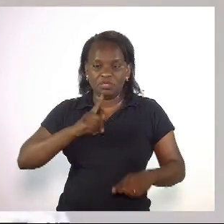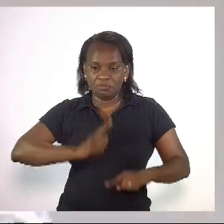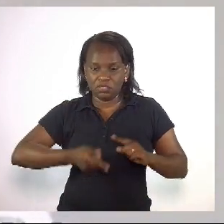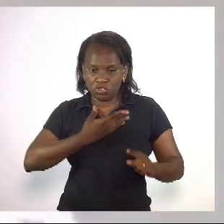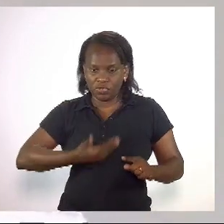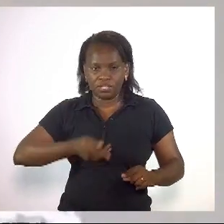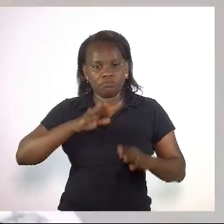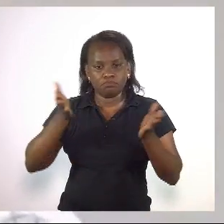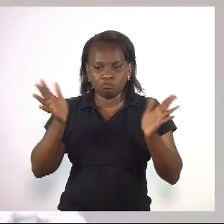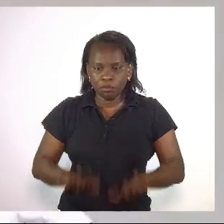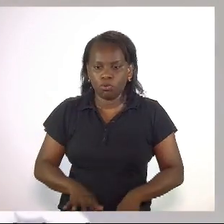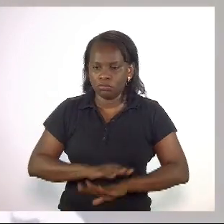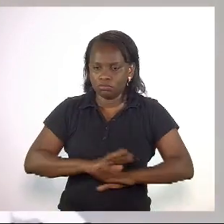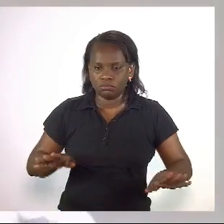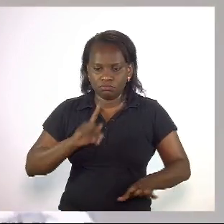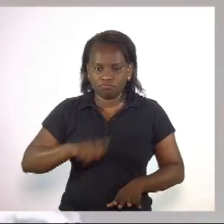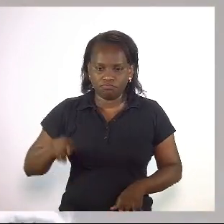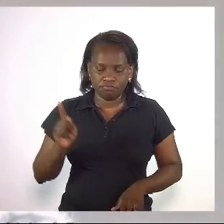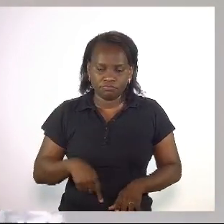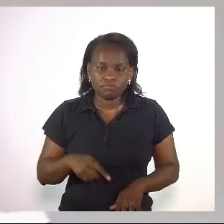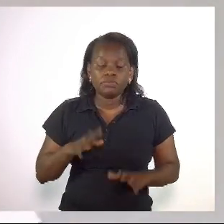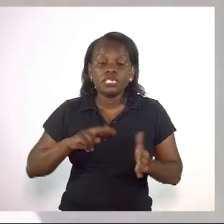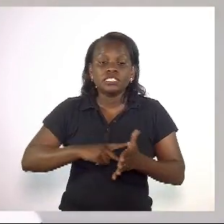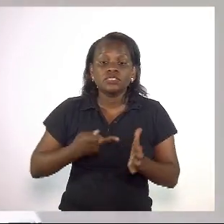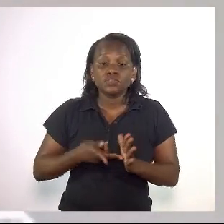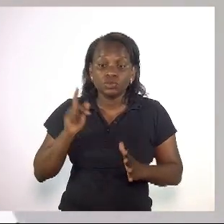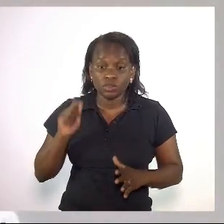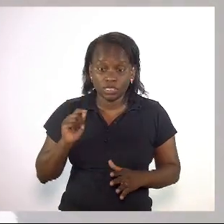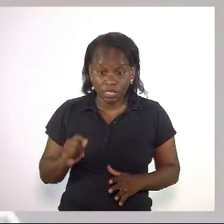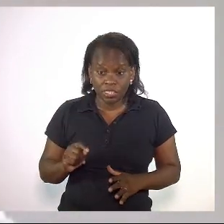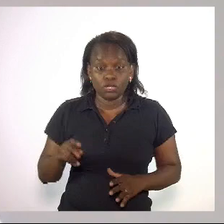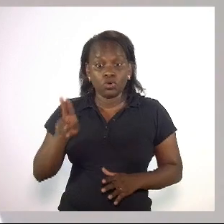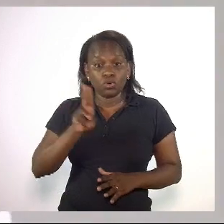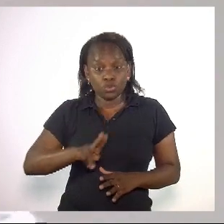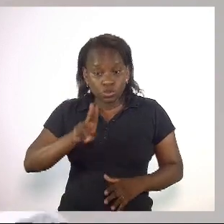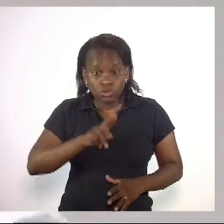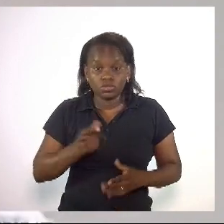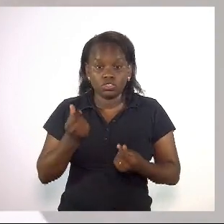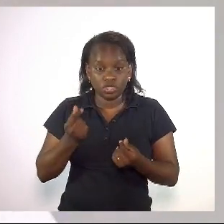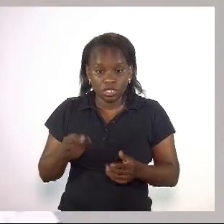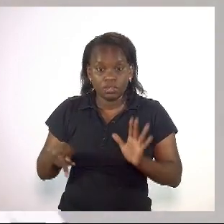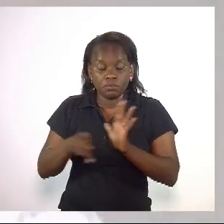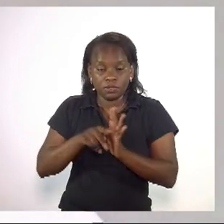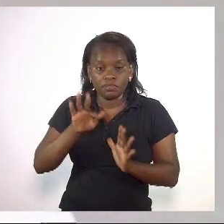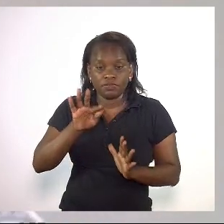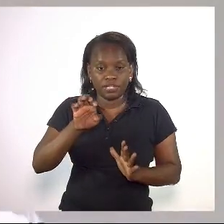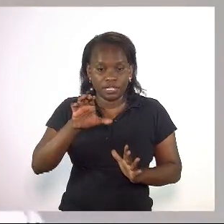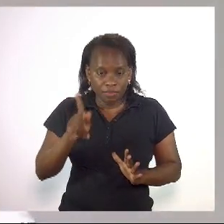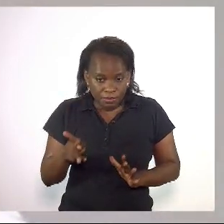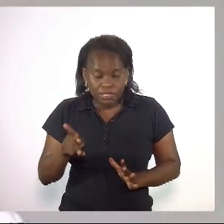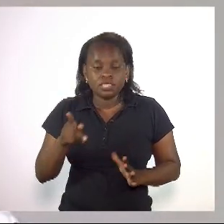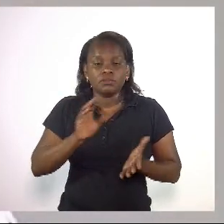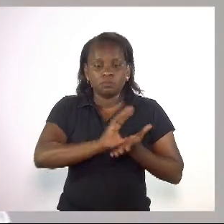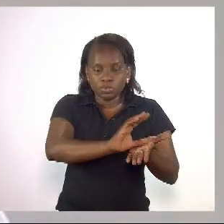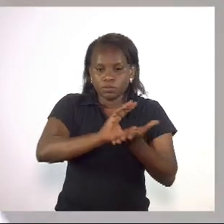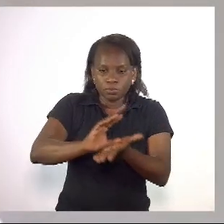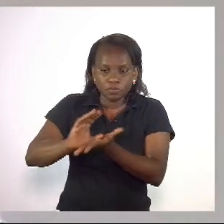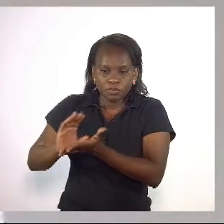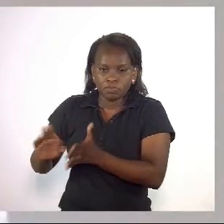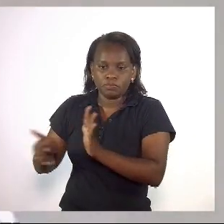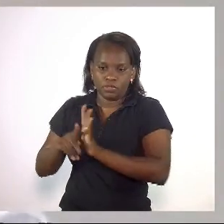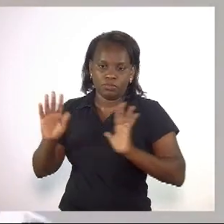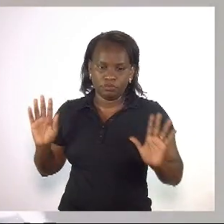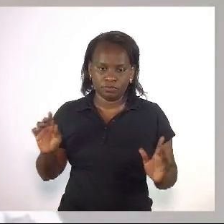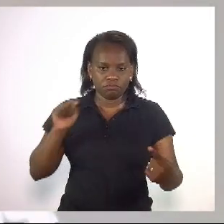Isso, para mim, tem um significado. O significado é: use os recursos do FECP nas destinações do